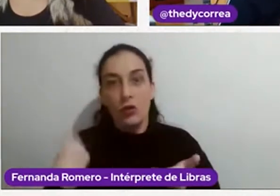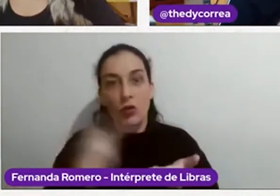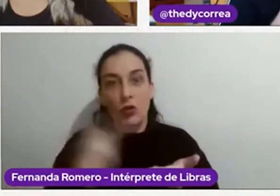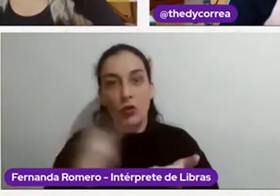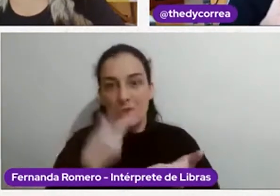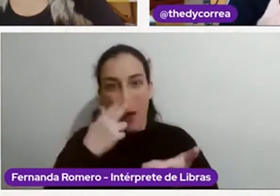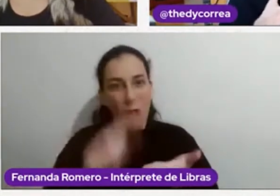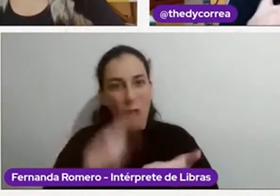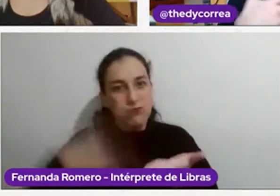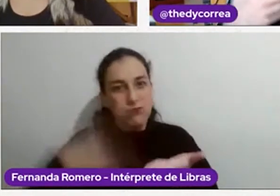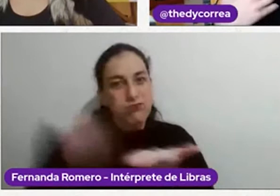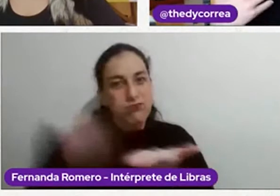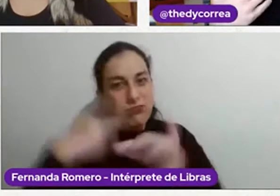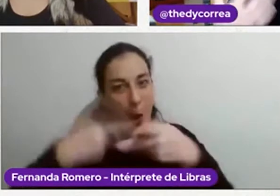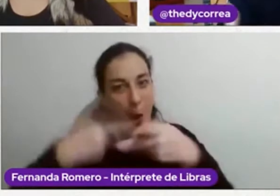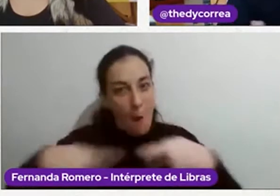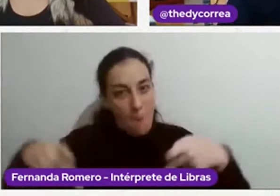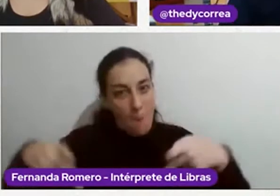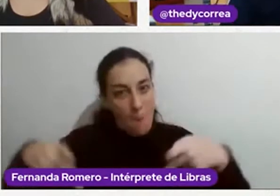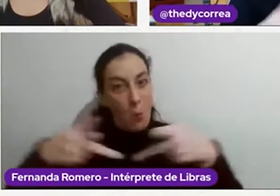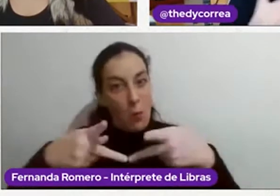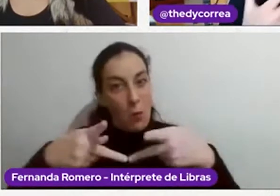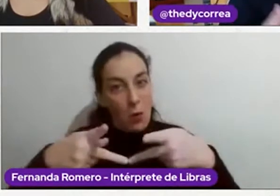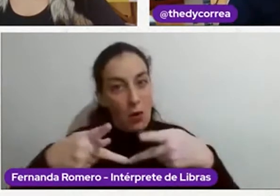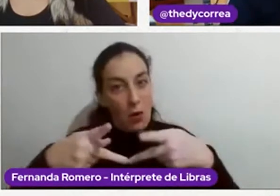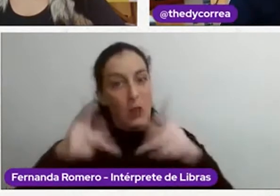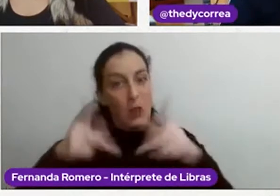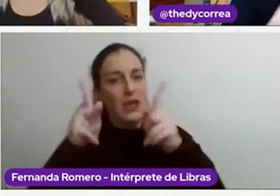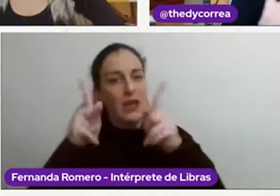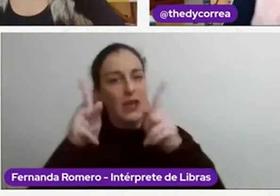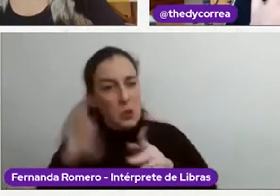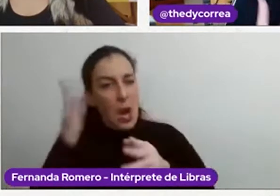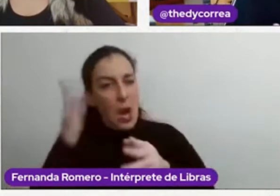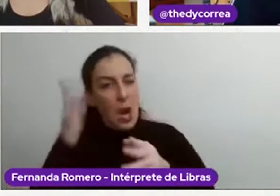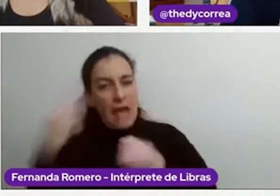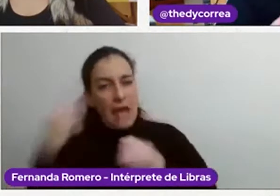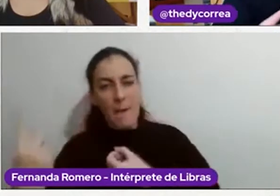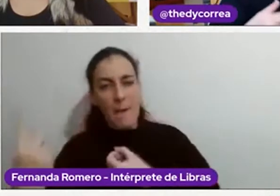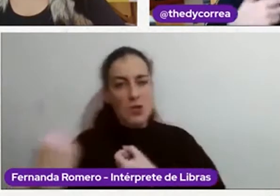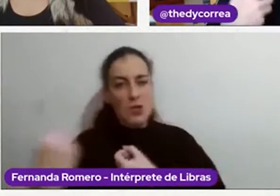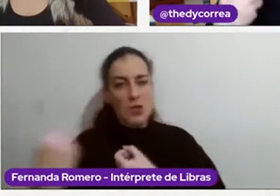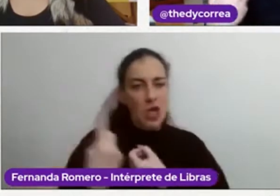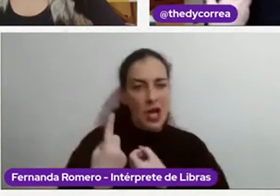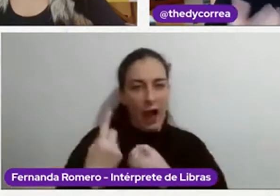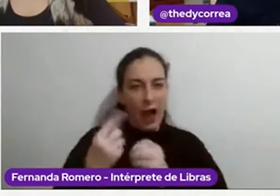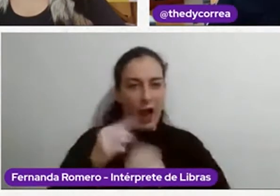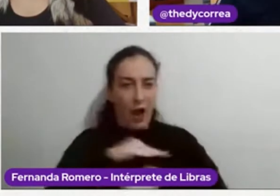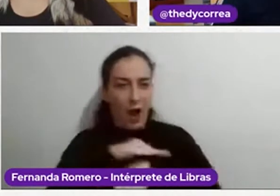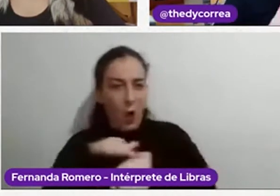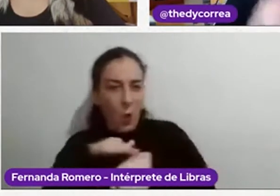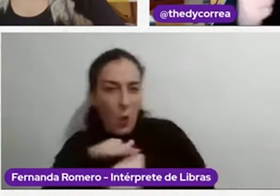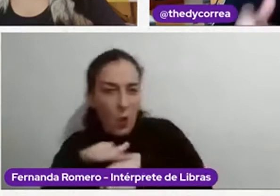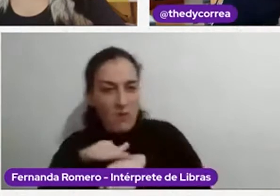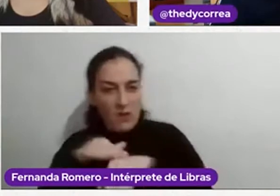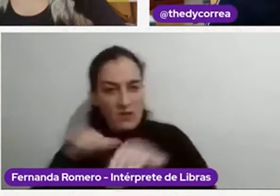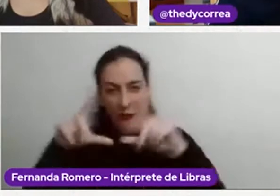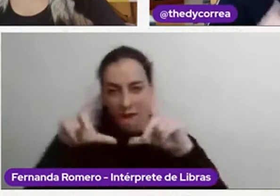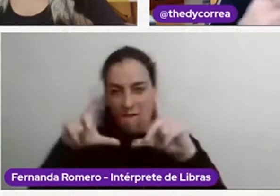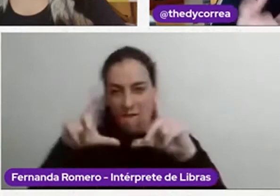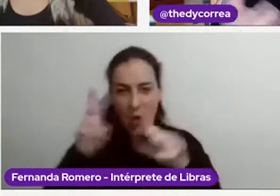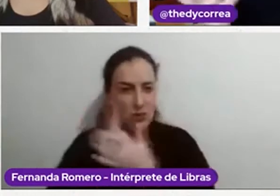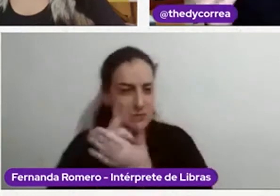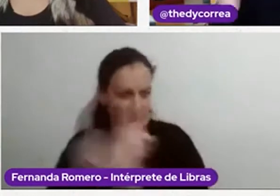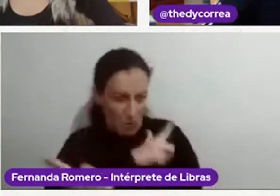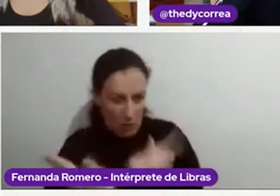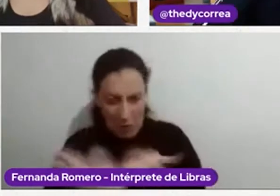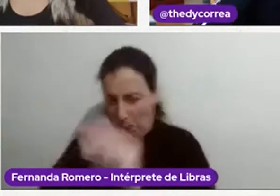nosso público, que é muito comum as pessoas saberem chegar, conversar, e quando pede foto, é sempre de um jeito super bacana, posso tirar uma foto